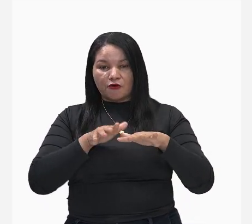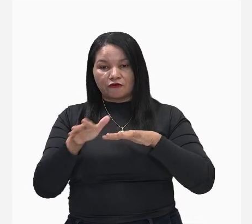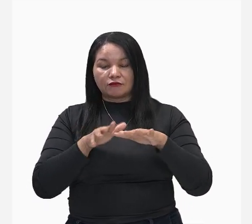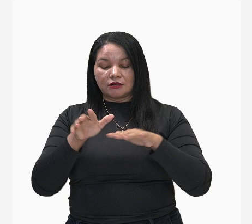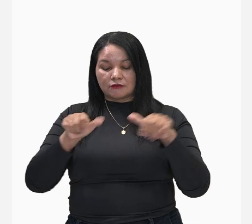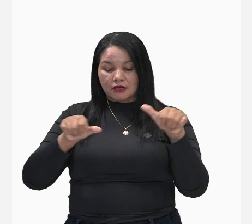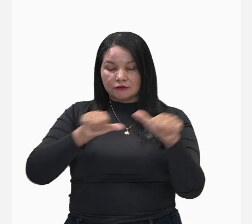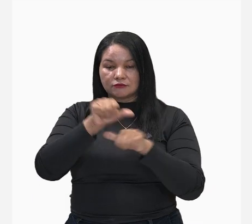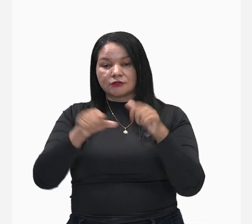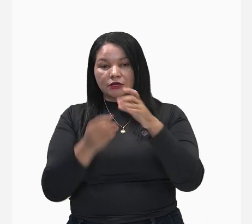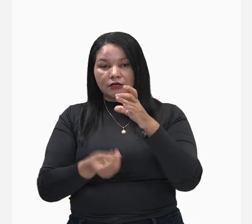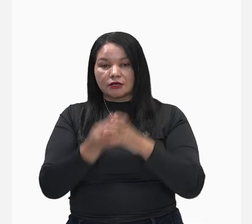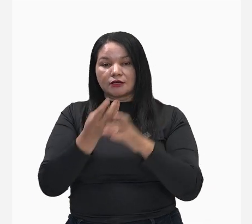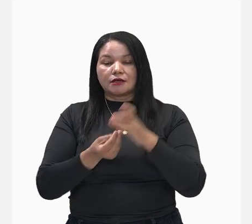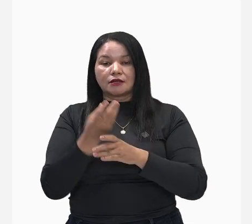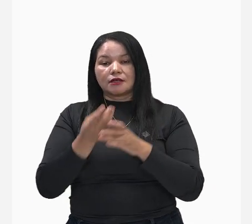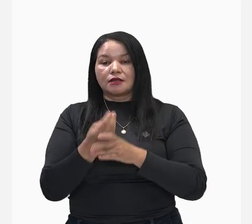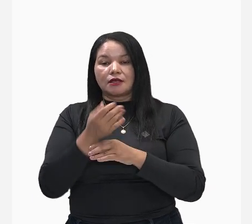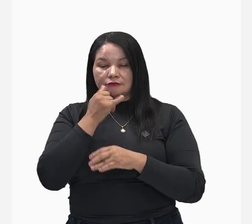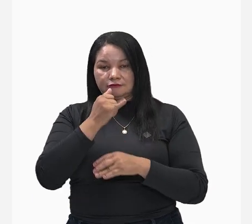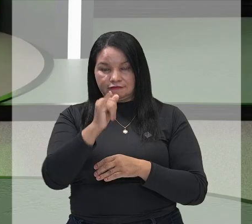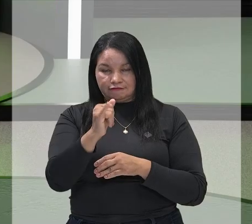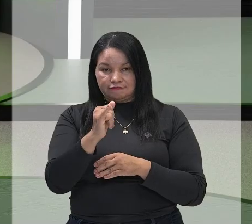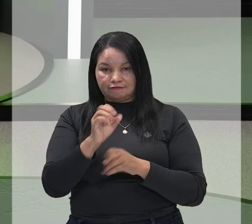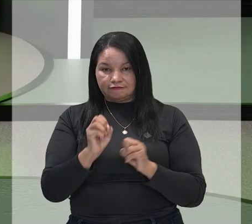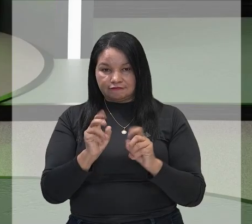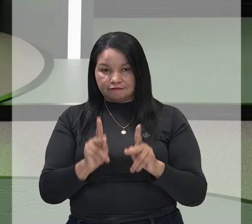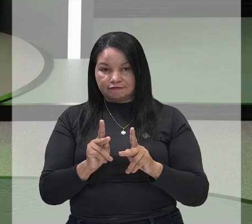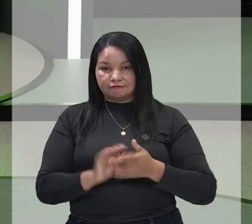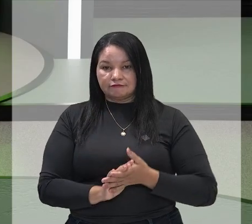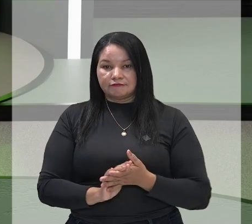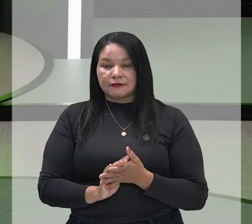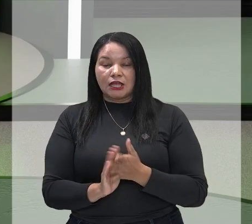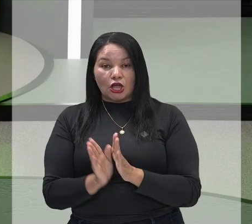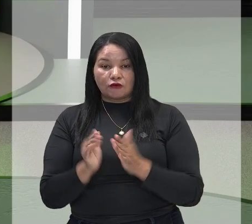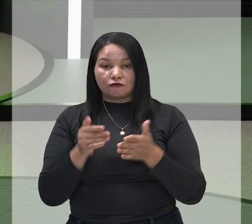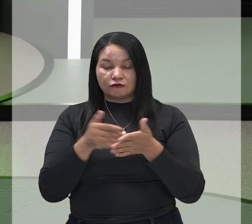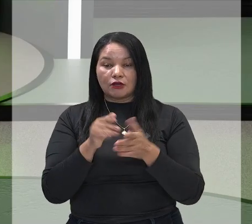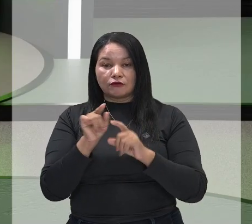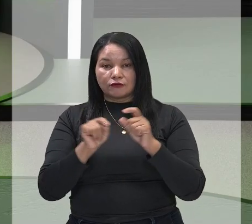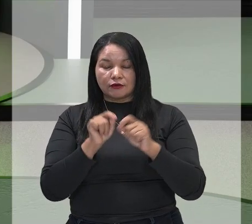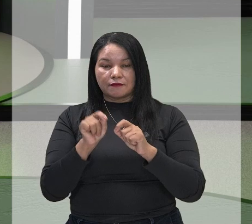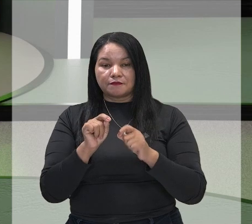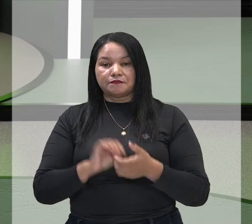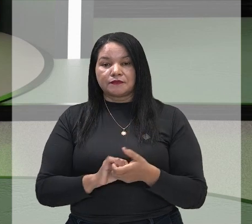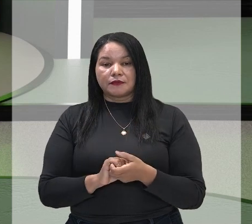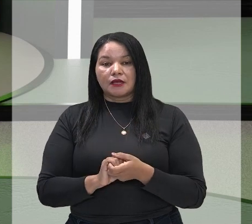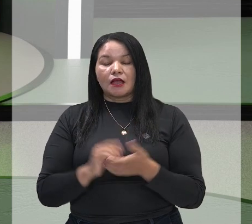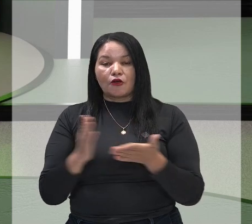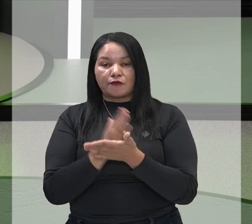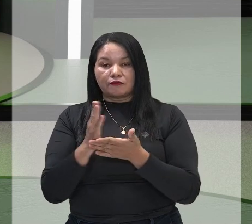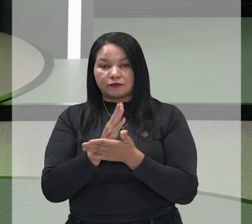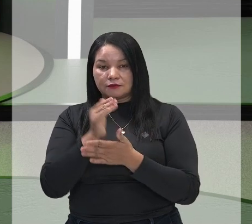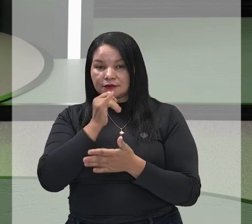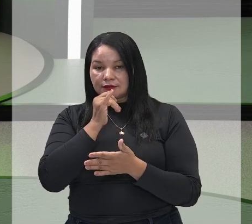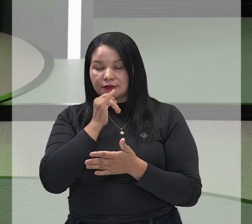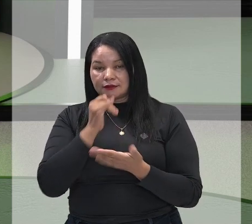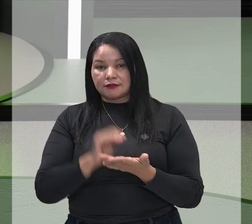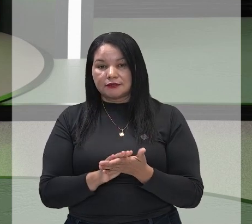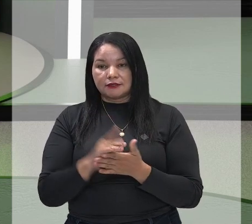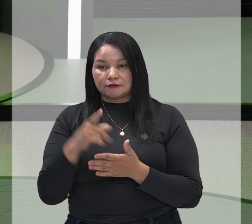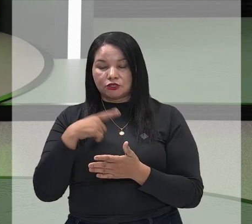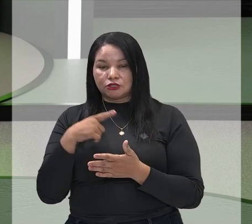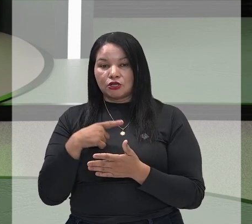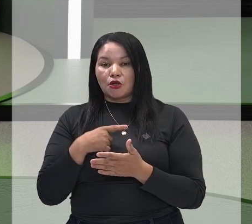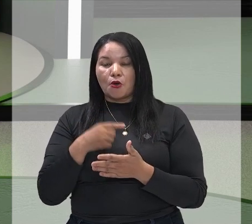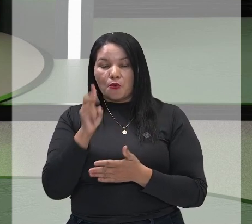energia elétrica, certo? E a gente vai para a última parte da nossa aula com alguns exemplos da presença do uso